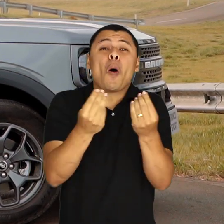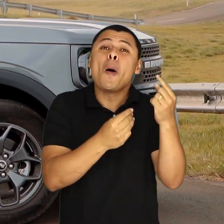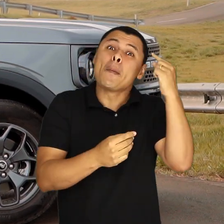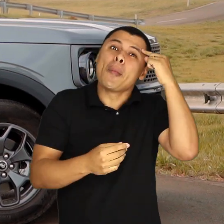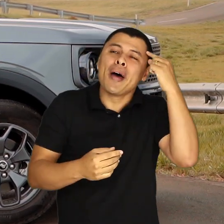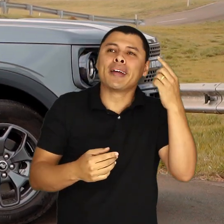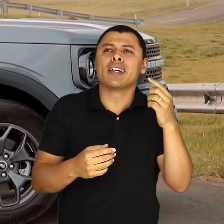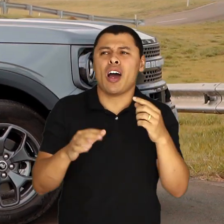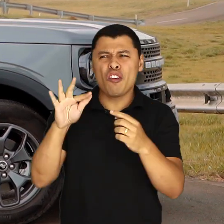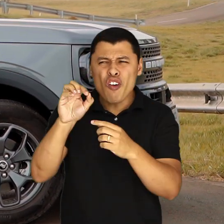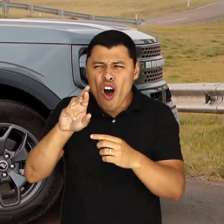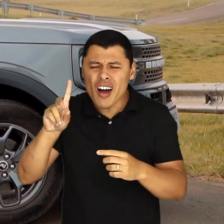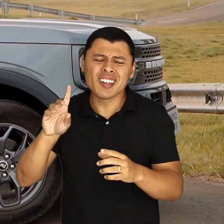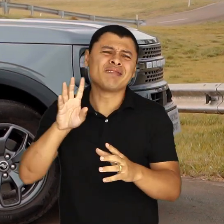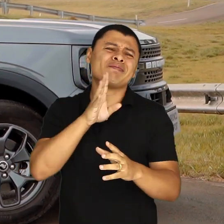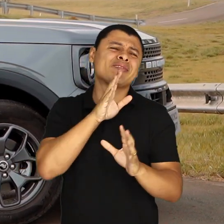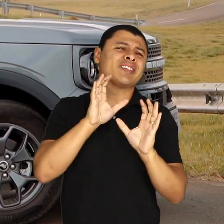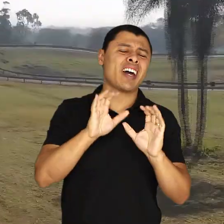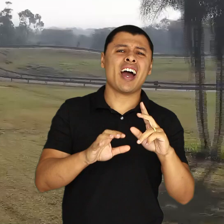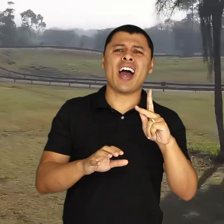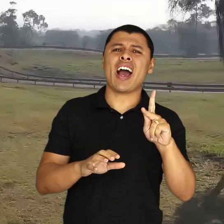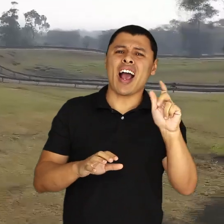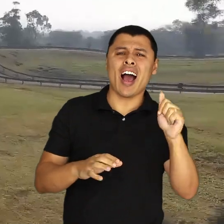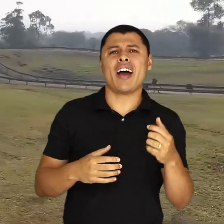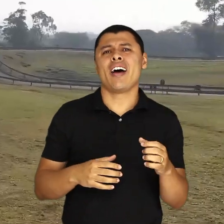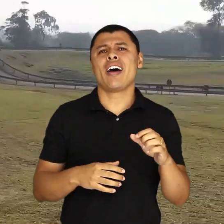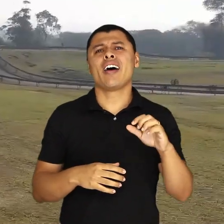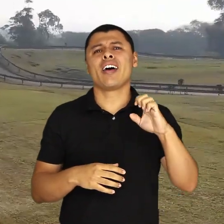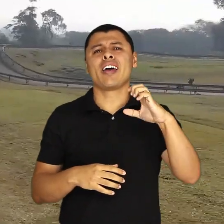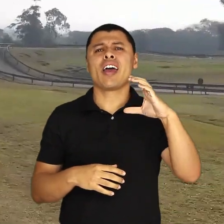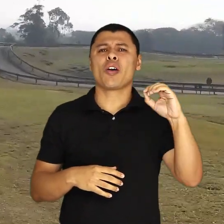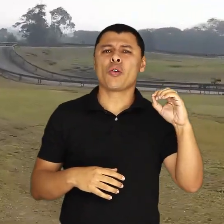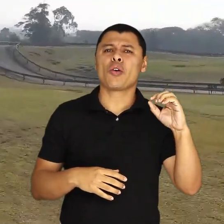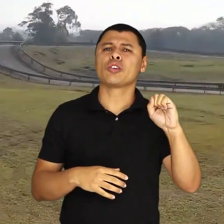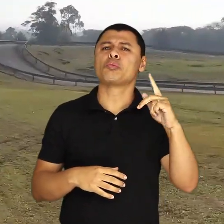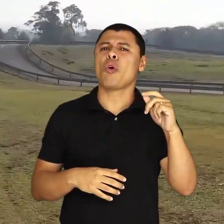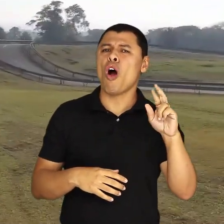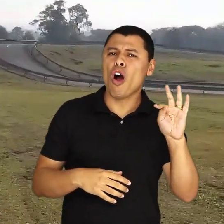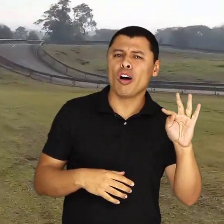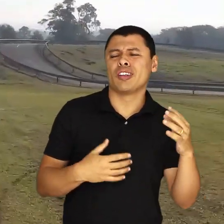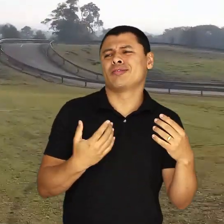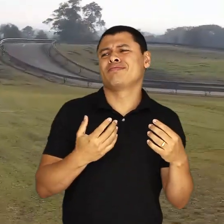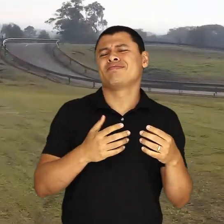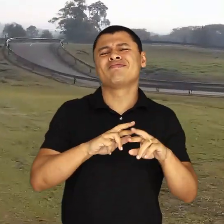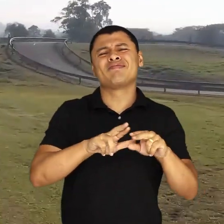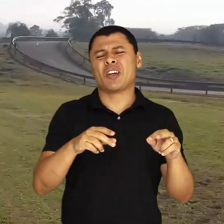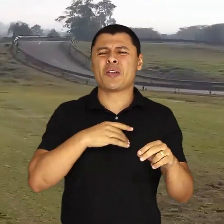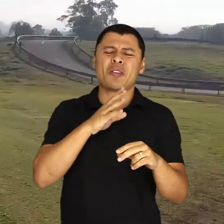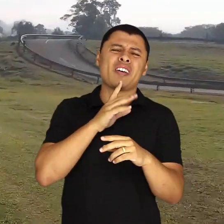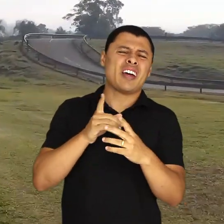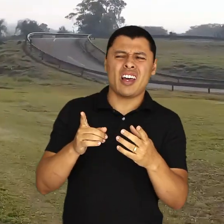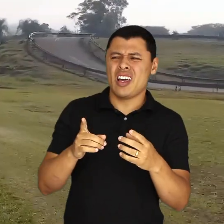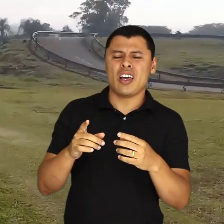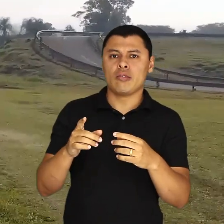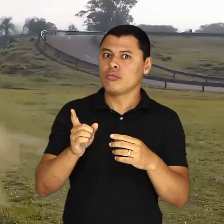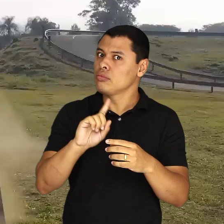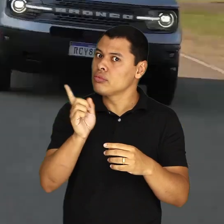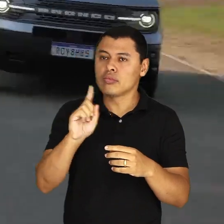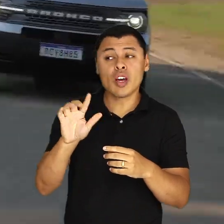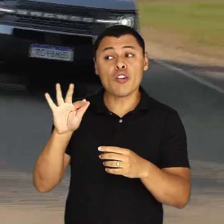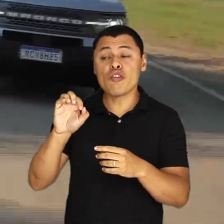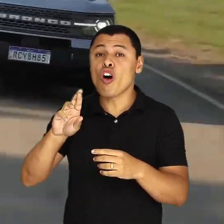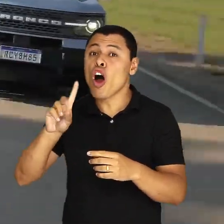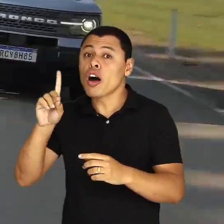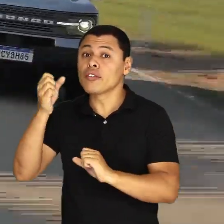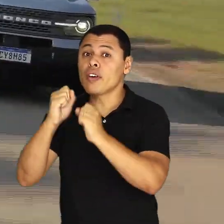que faz, ou melhor, fazia o Ka, Fiesta, Focus e EcoSport? Essa aqui é a Ford que faz o Mustang, que faz o